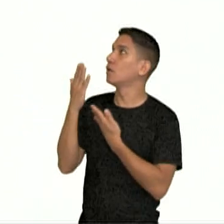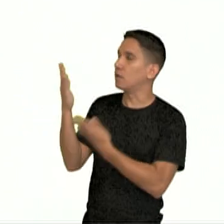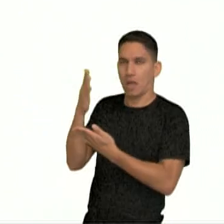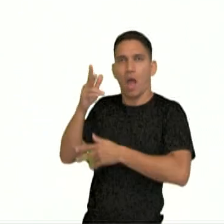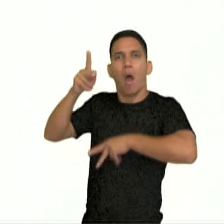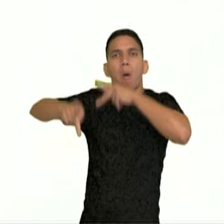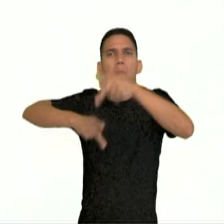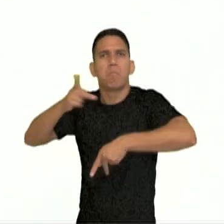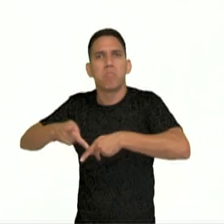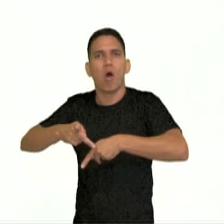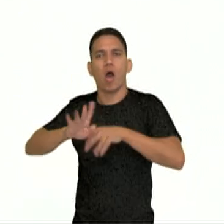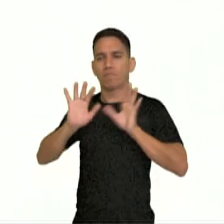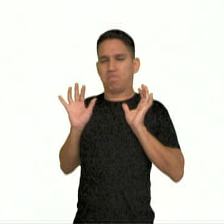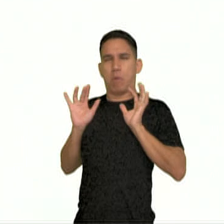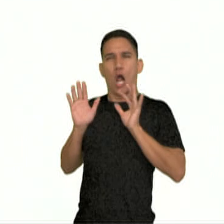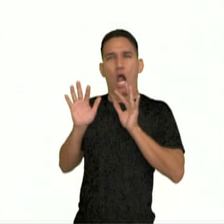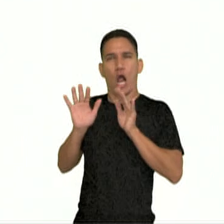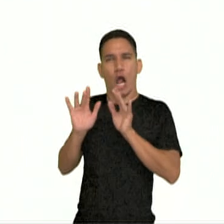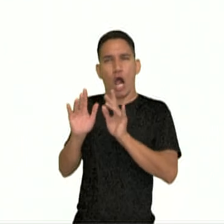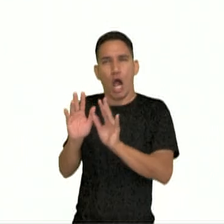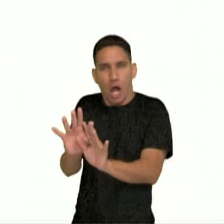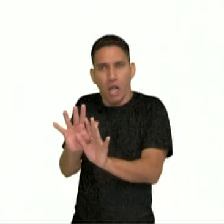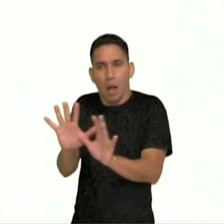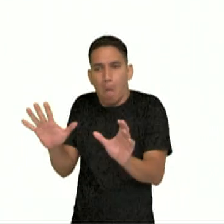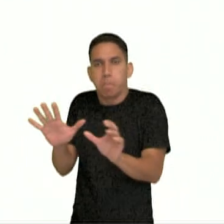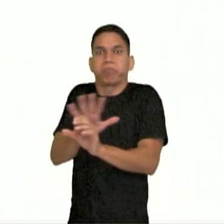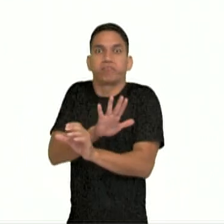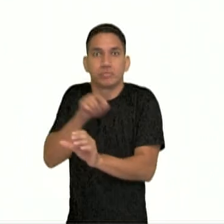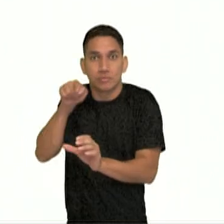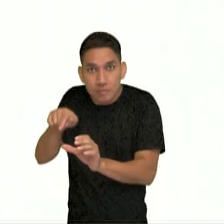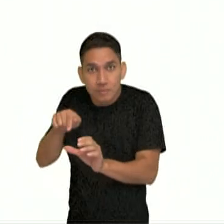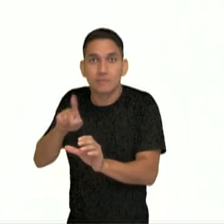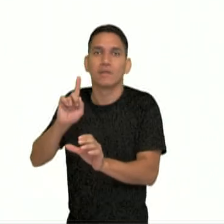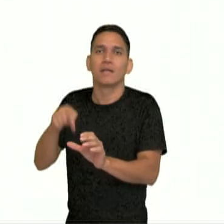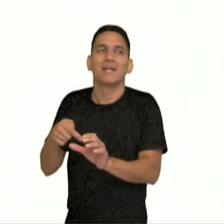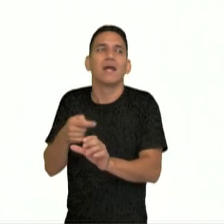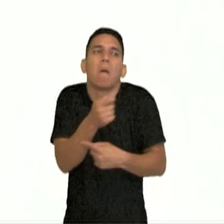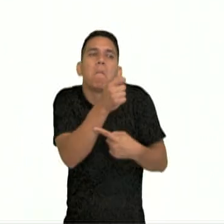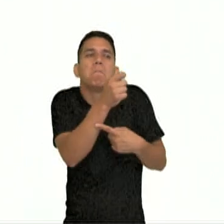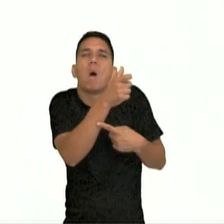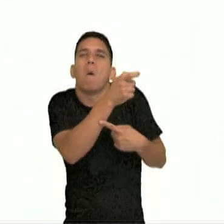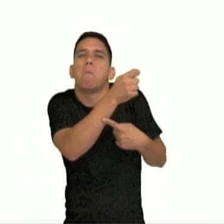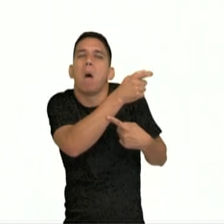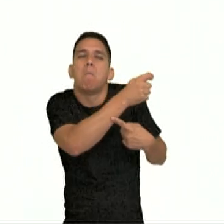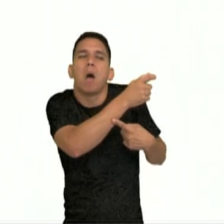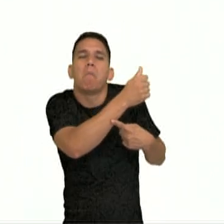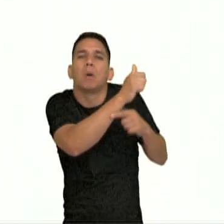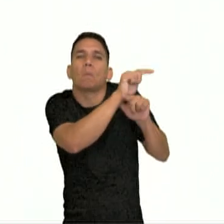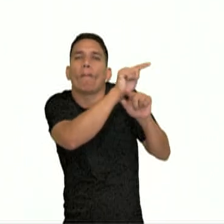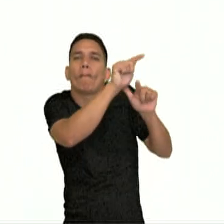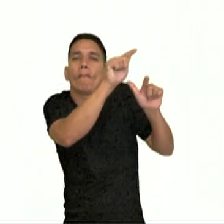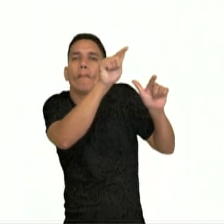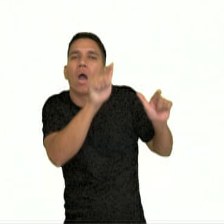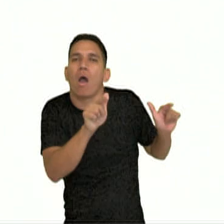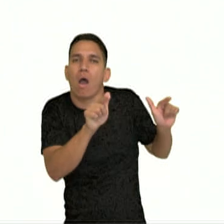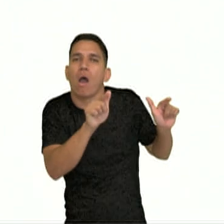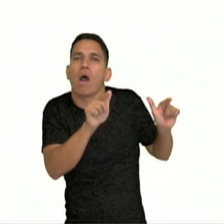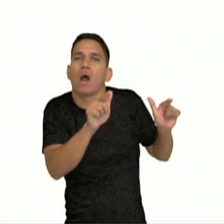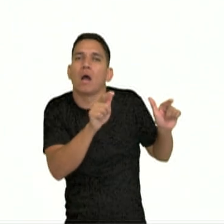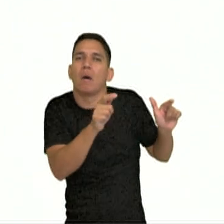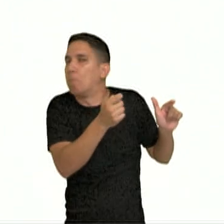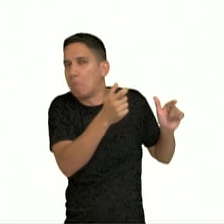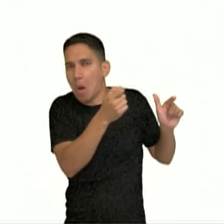população concentrada, né, acumulada nessas áreas, e outras áreas do Brasil com vazios, onde não